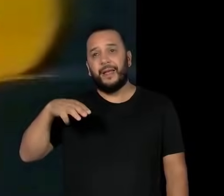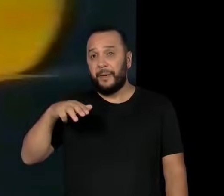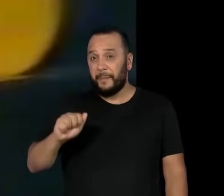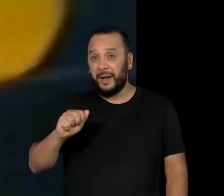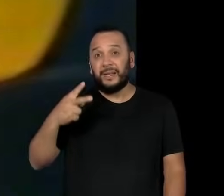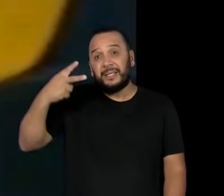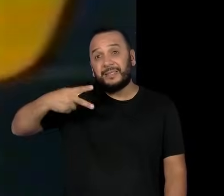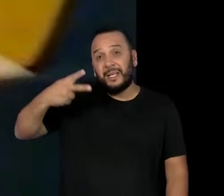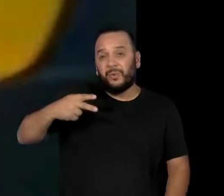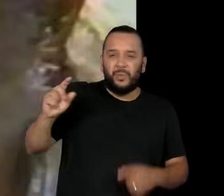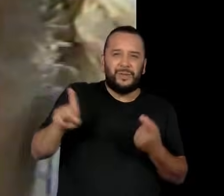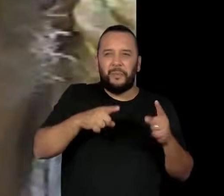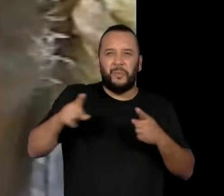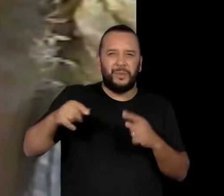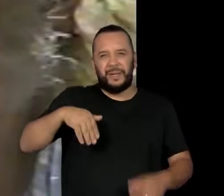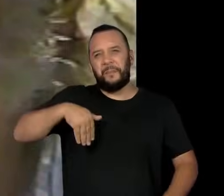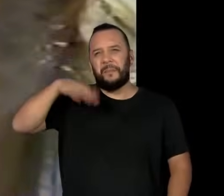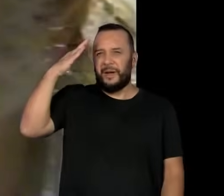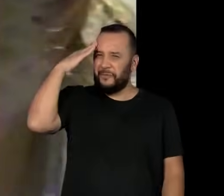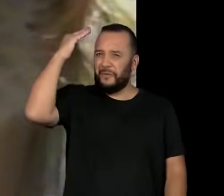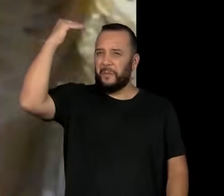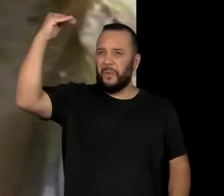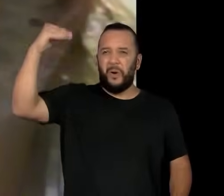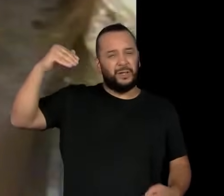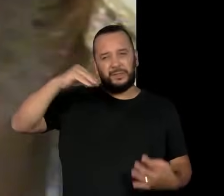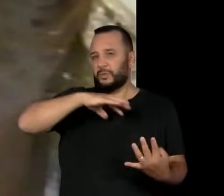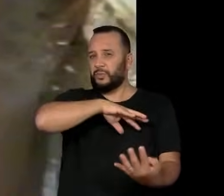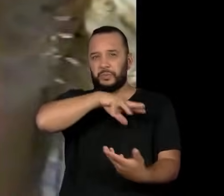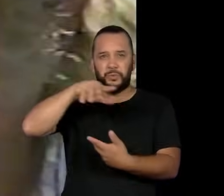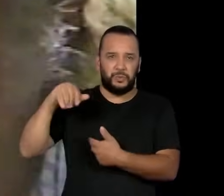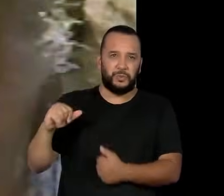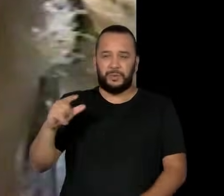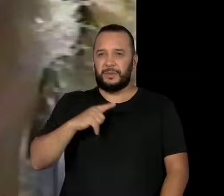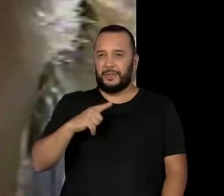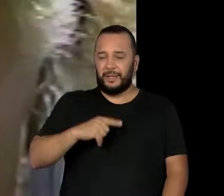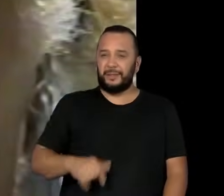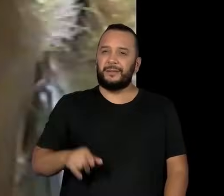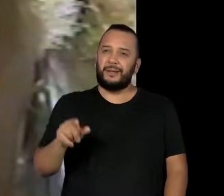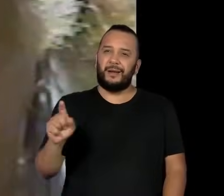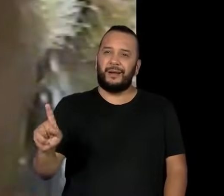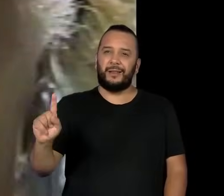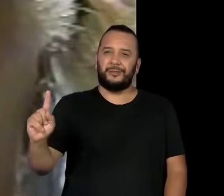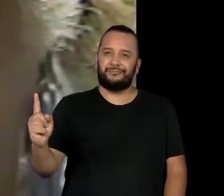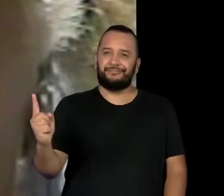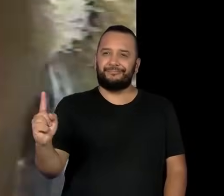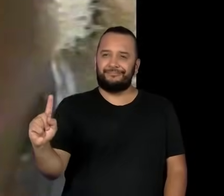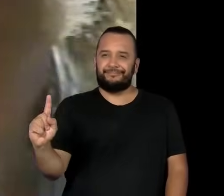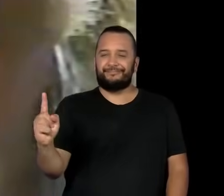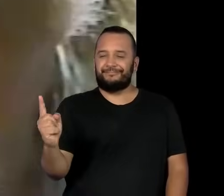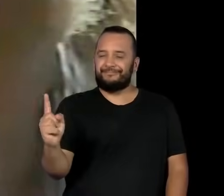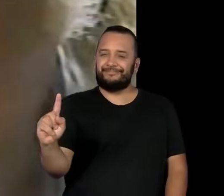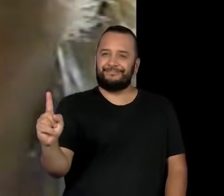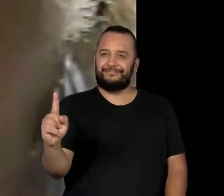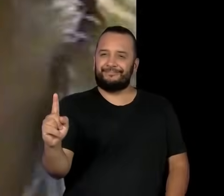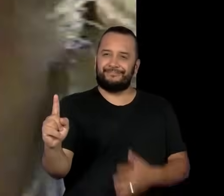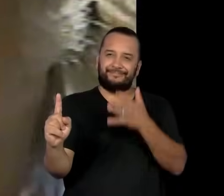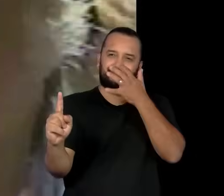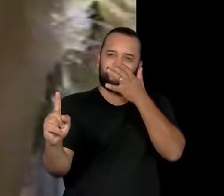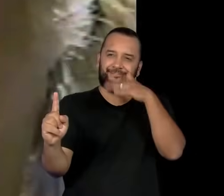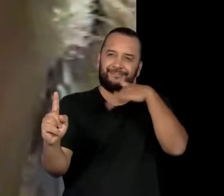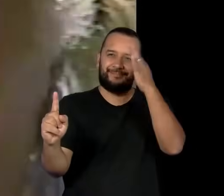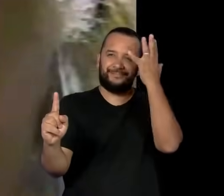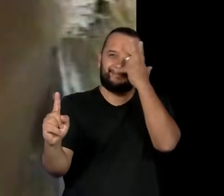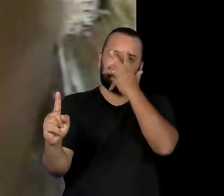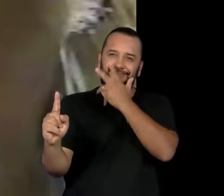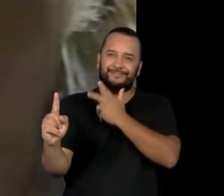ela soubesse que quando ela passa, o mundo inteirinho se enche de graça e fica mais lindo